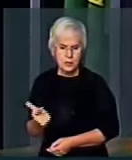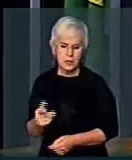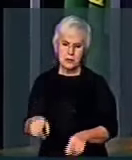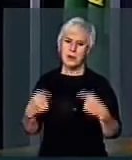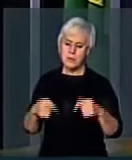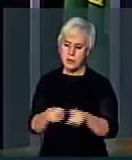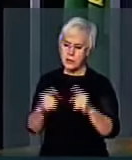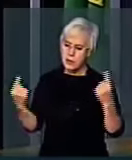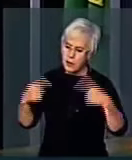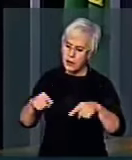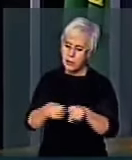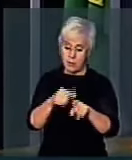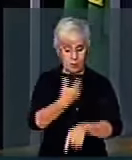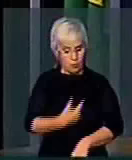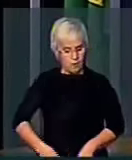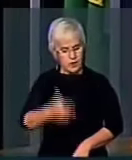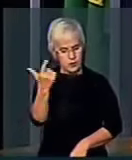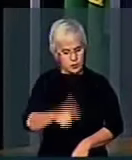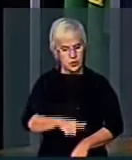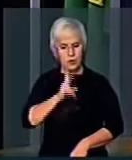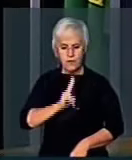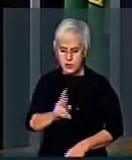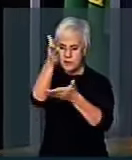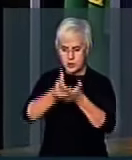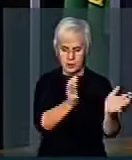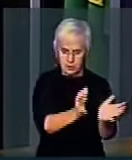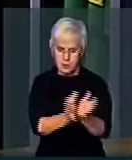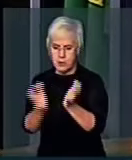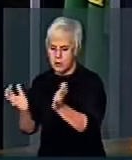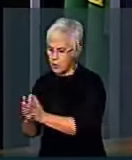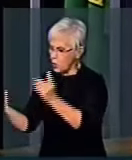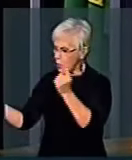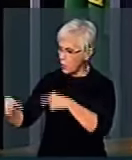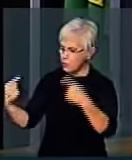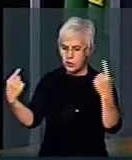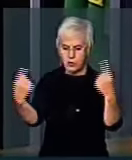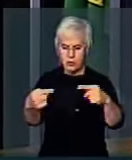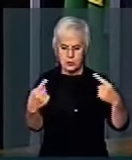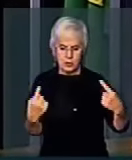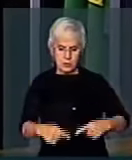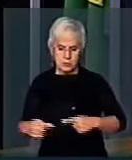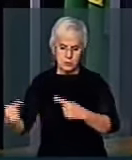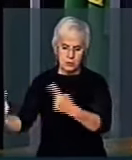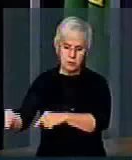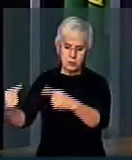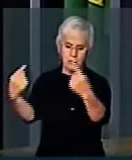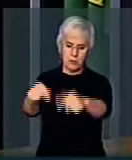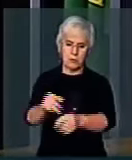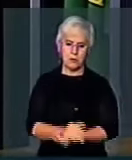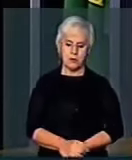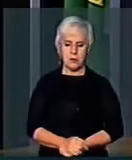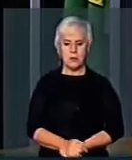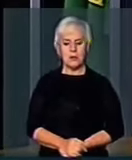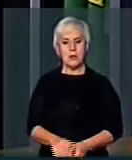contra sulistas. É o governo realmente da divisão e não da união. É este meu eleitor, em grande parte, aqueles que privam